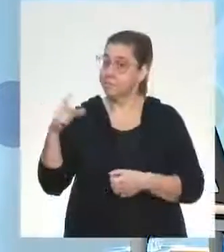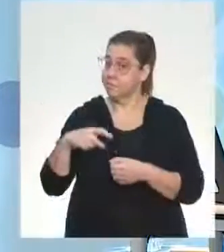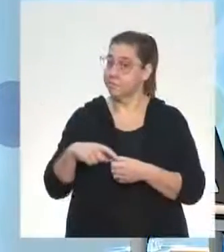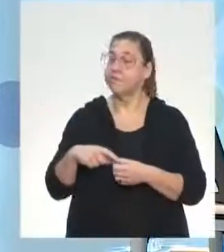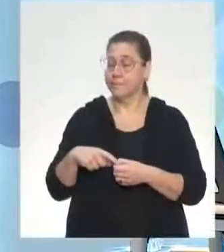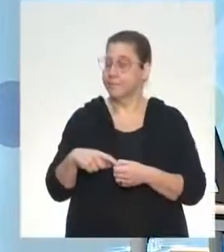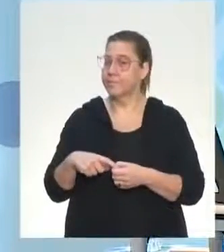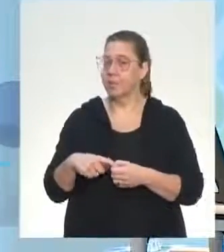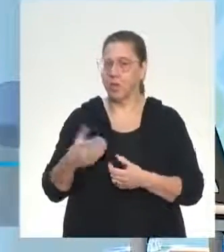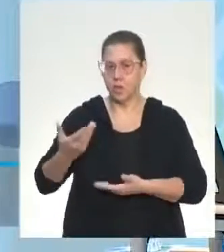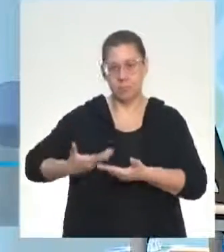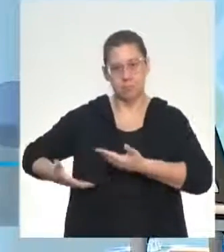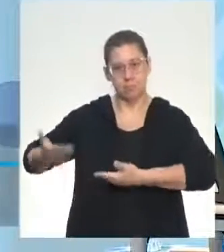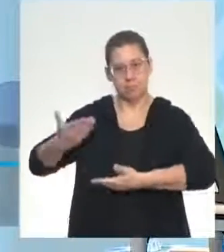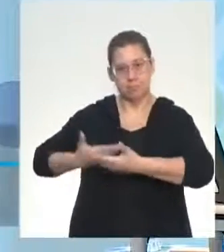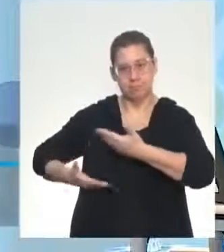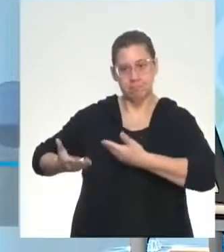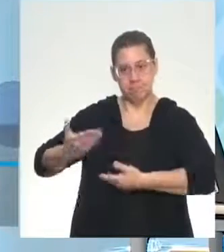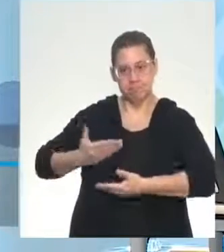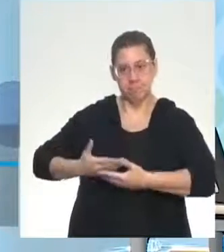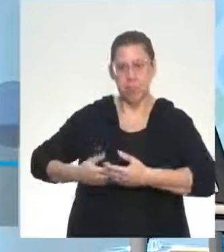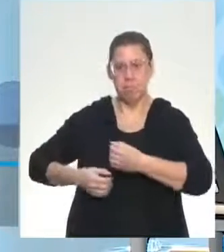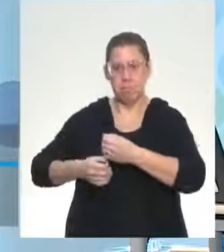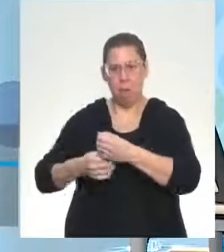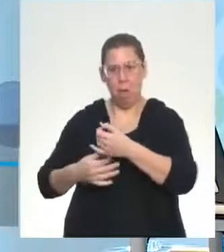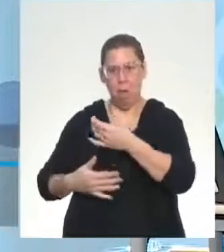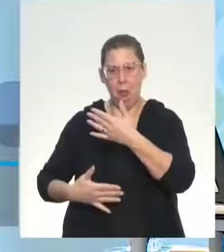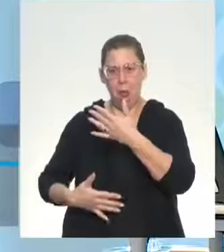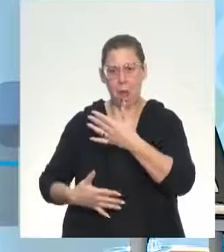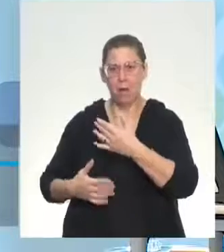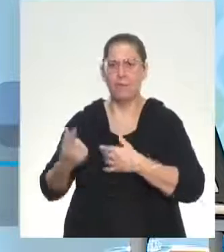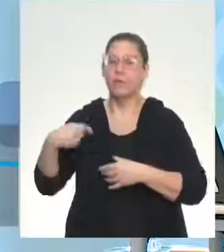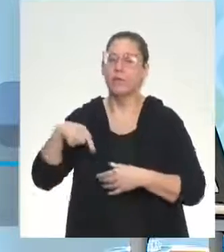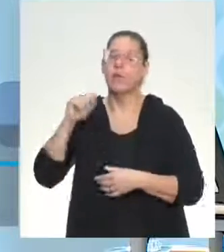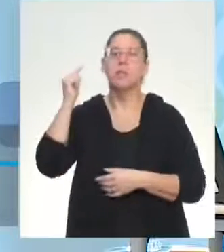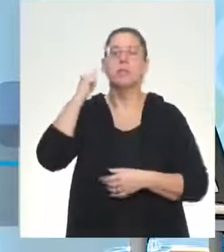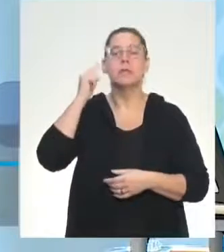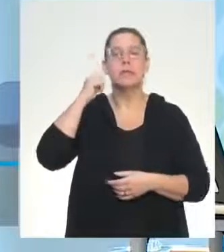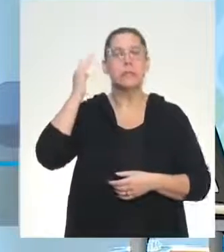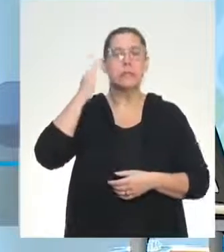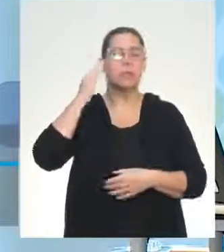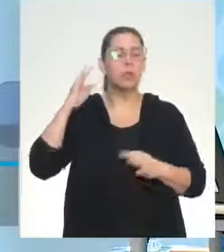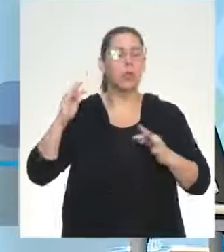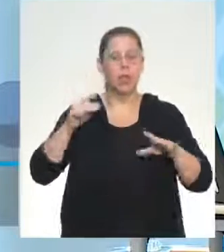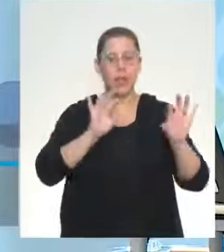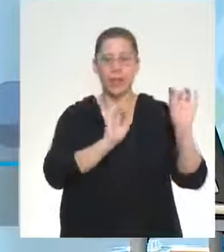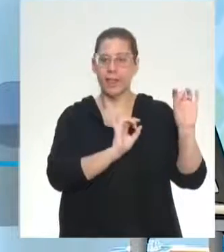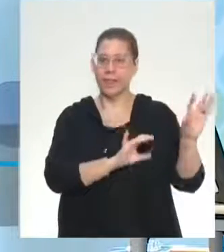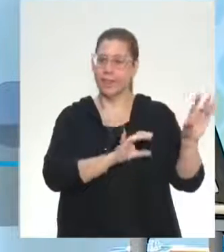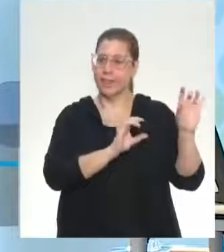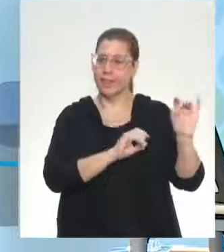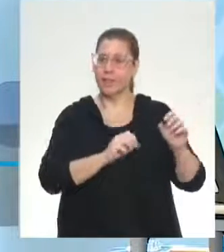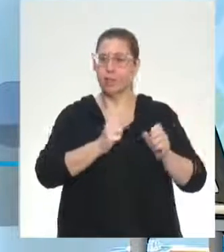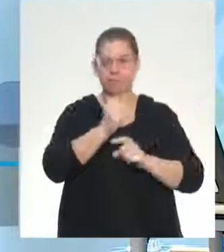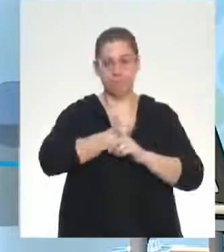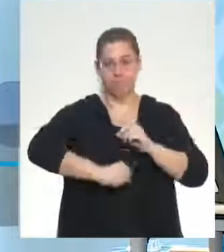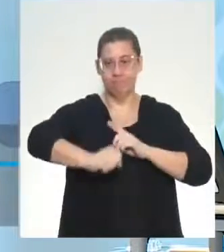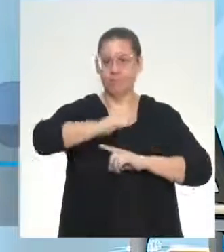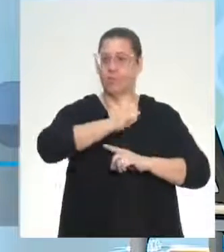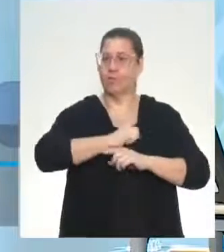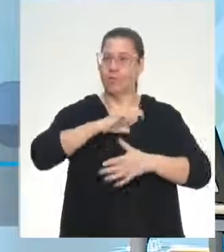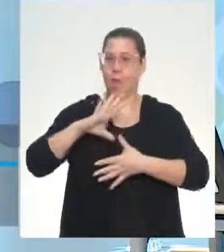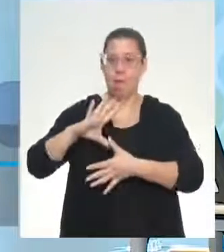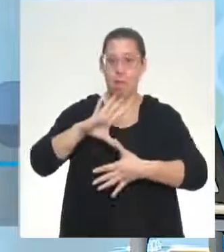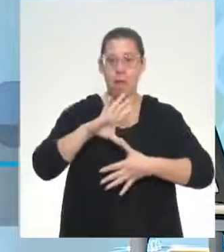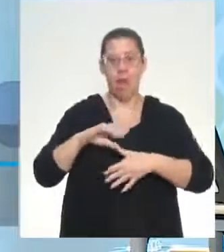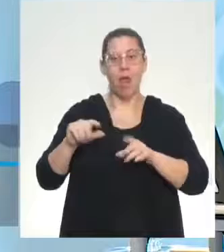Voltamos para a interação. Galerinha, nós viajaremos aí pelos saberes e técnicas das sociedades